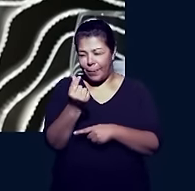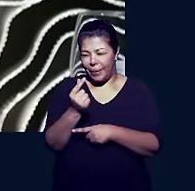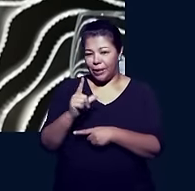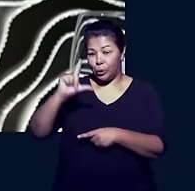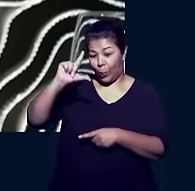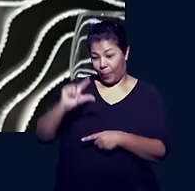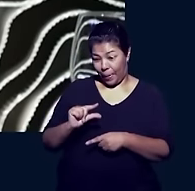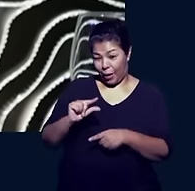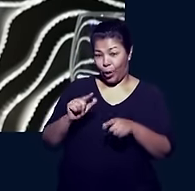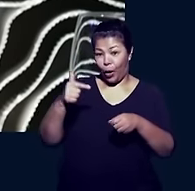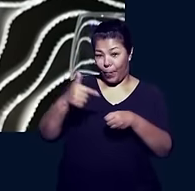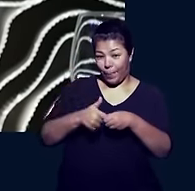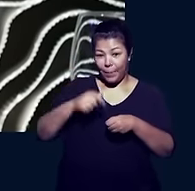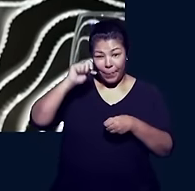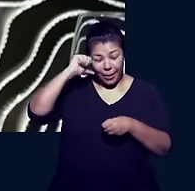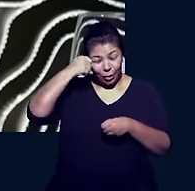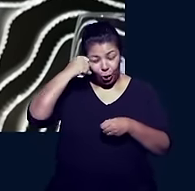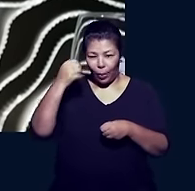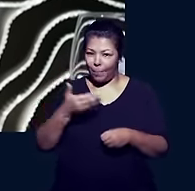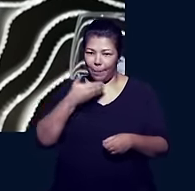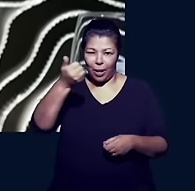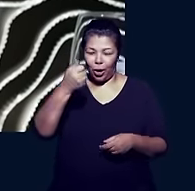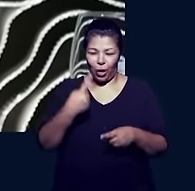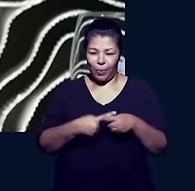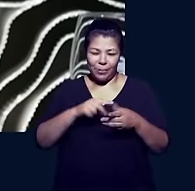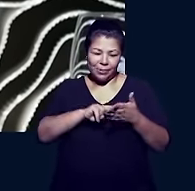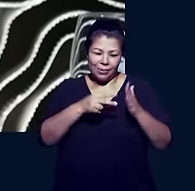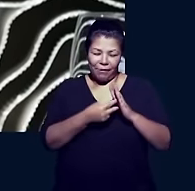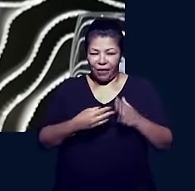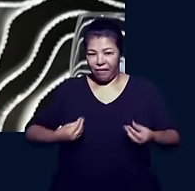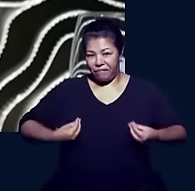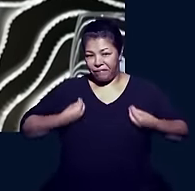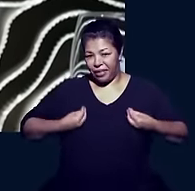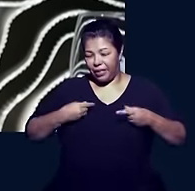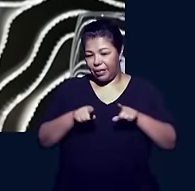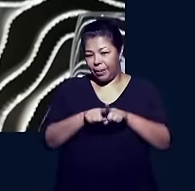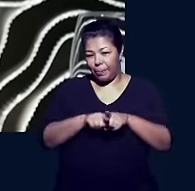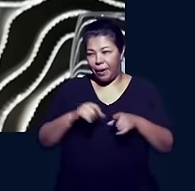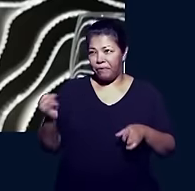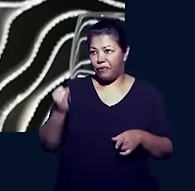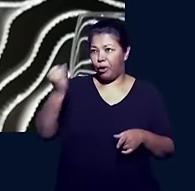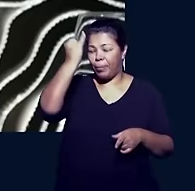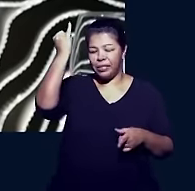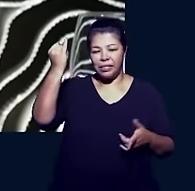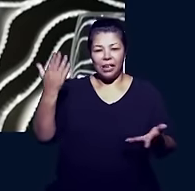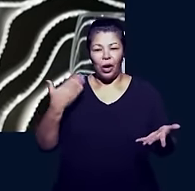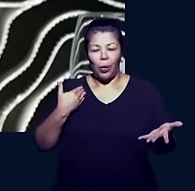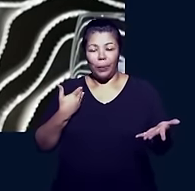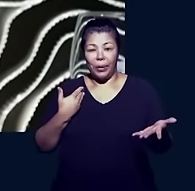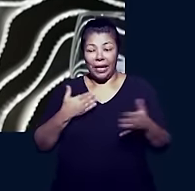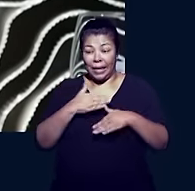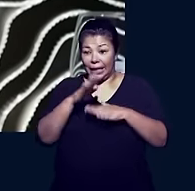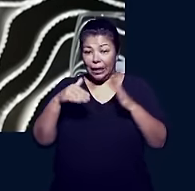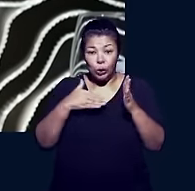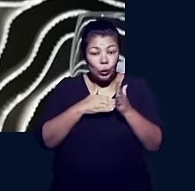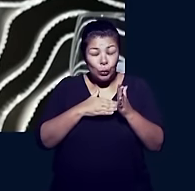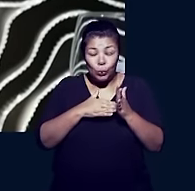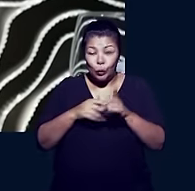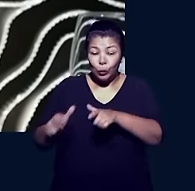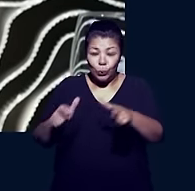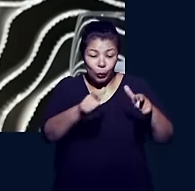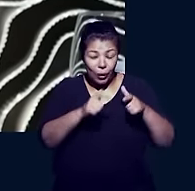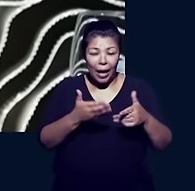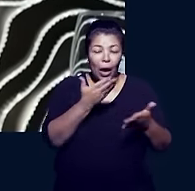melhor né porque petróleo é vida é inflação né tá no fertilizante tá no frete tá na comida então é importante controlar o preço do